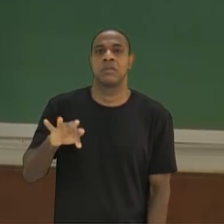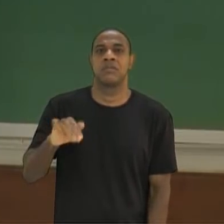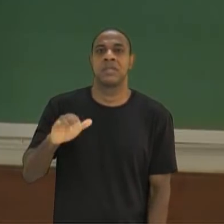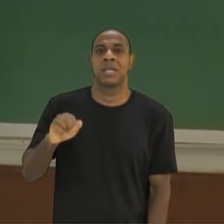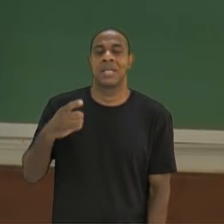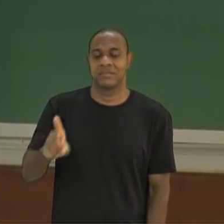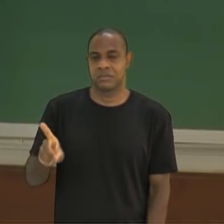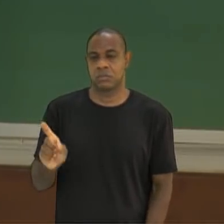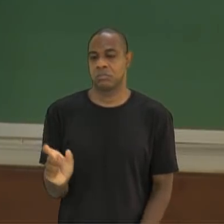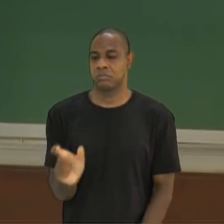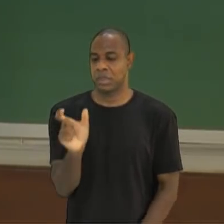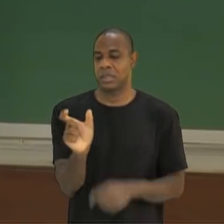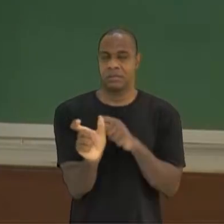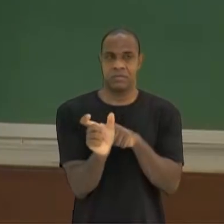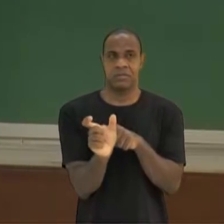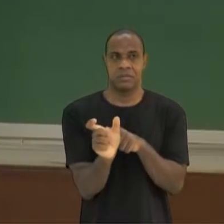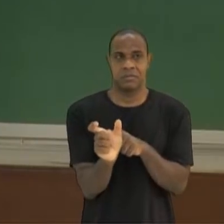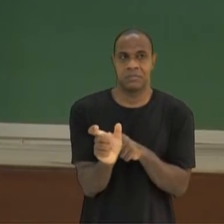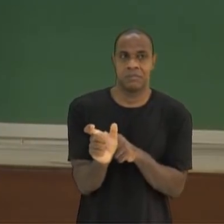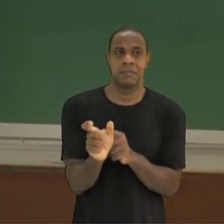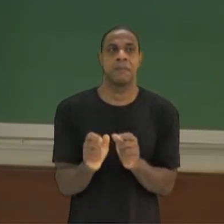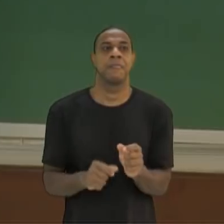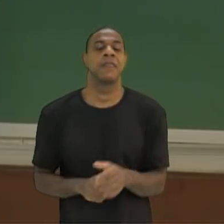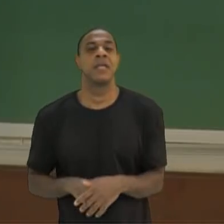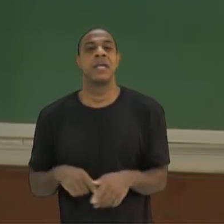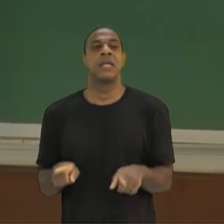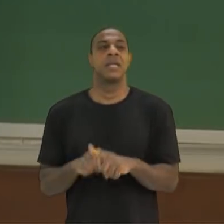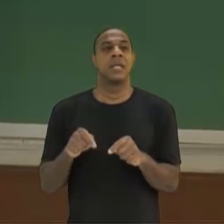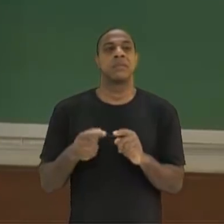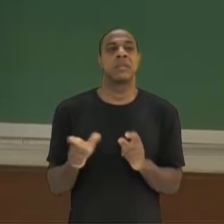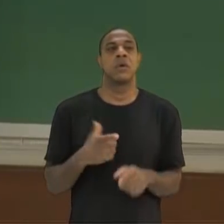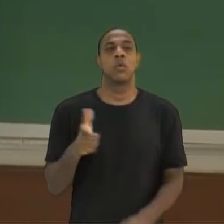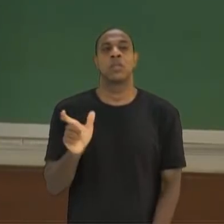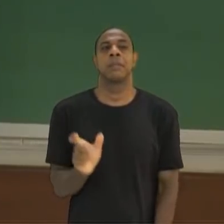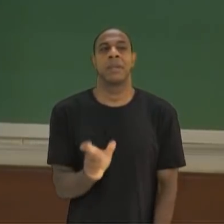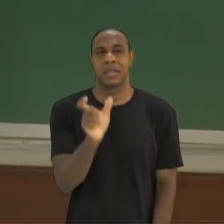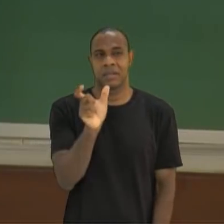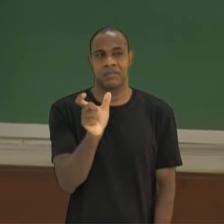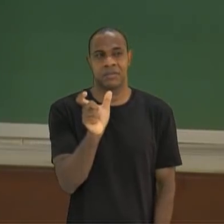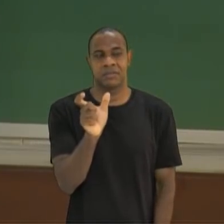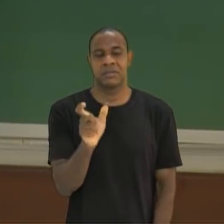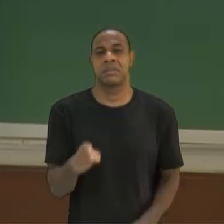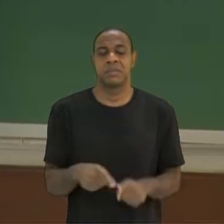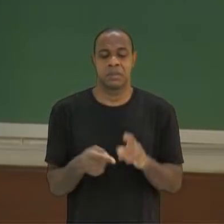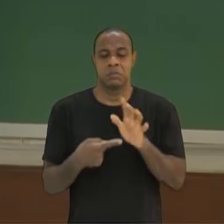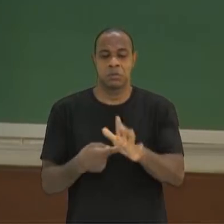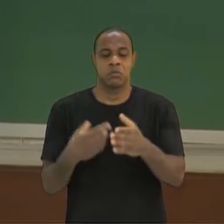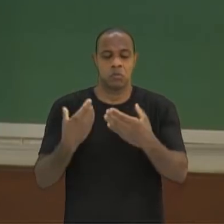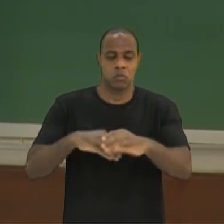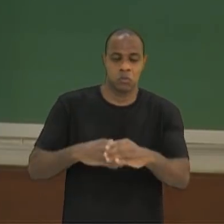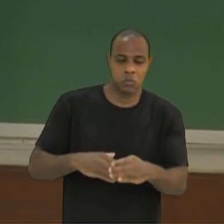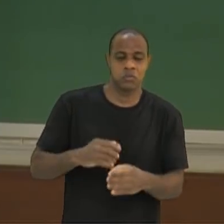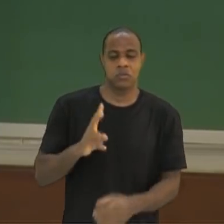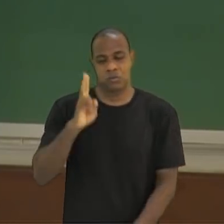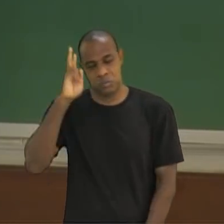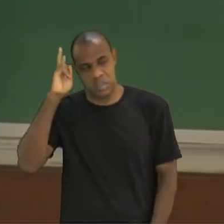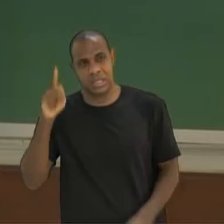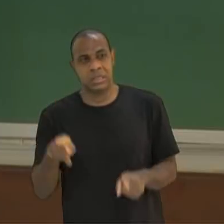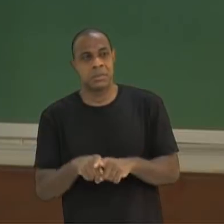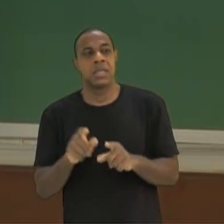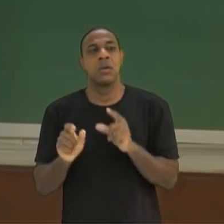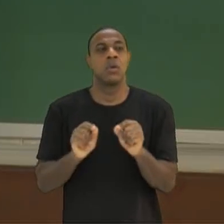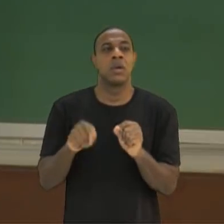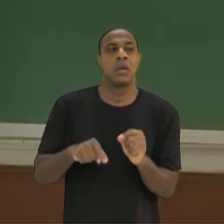também considerar semelhante à personificação, que às vezes aparece nos concursos, nos vestibulares, quando eles cobram esse tipo de figura de